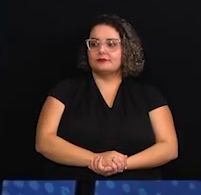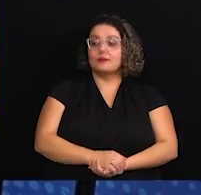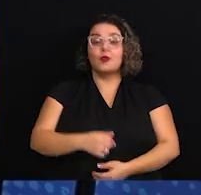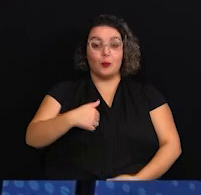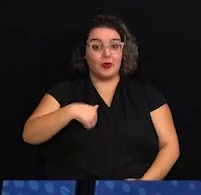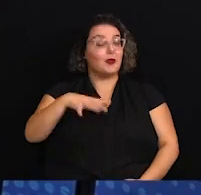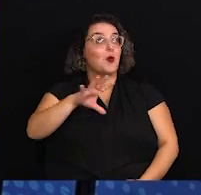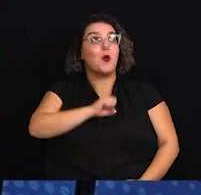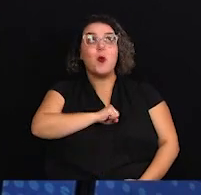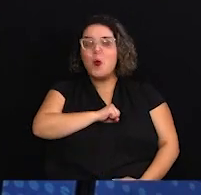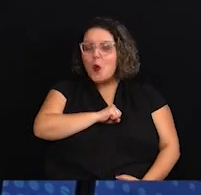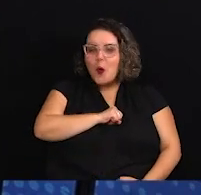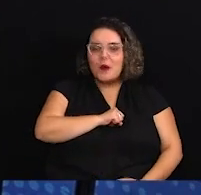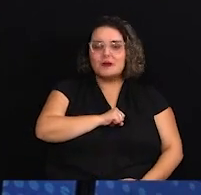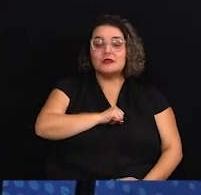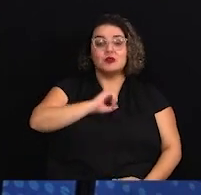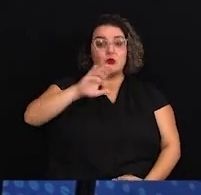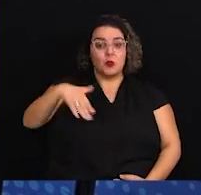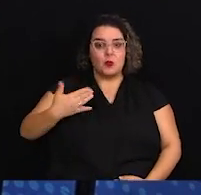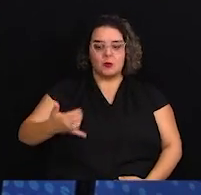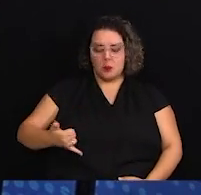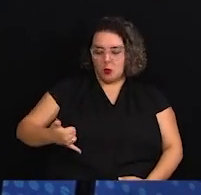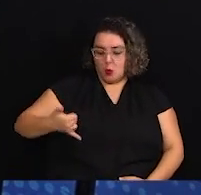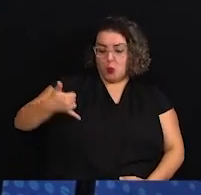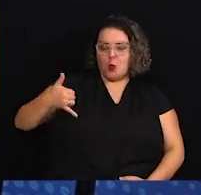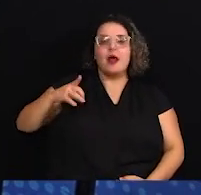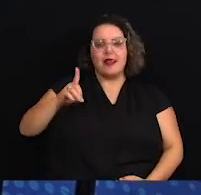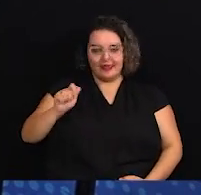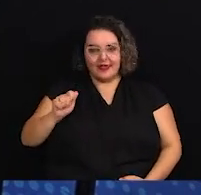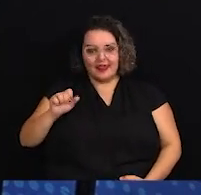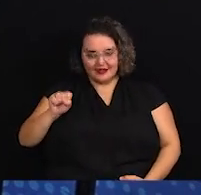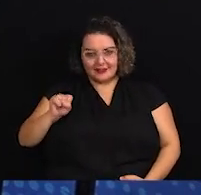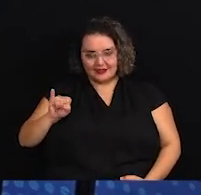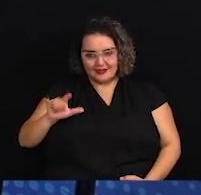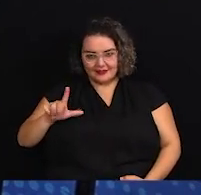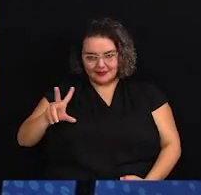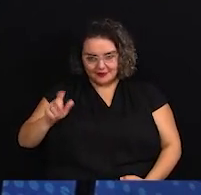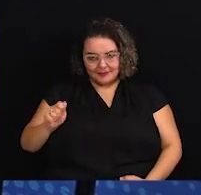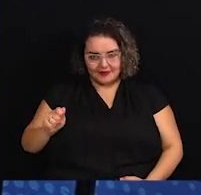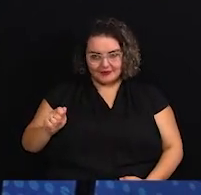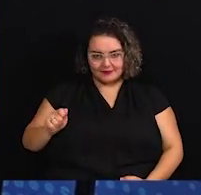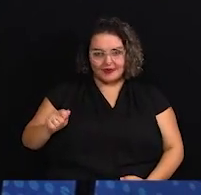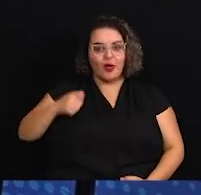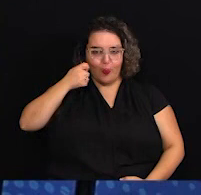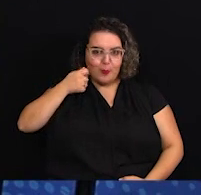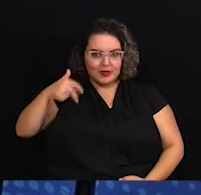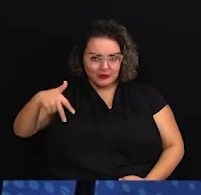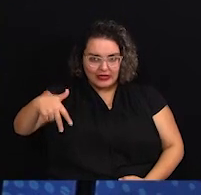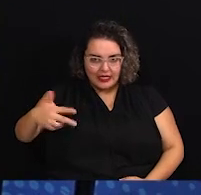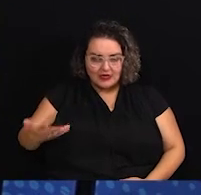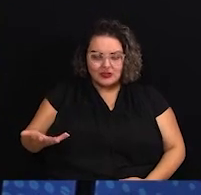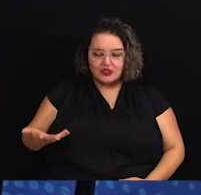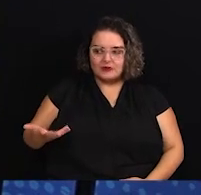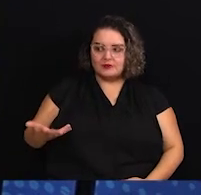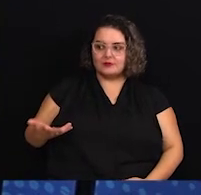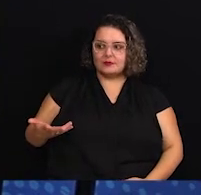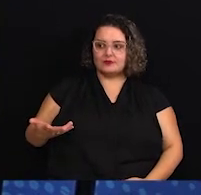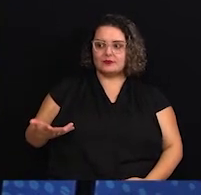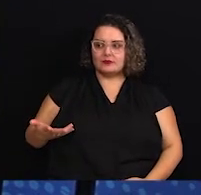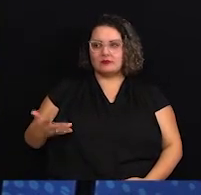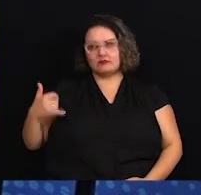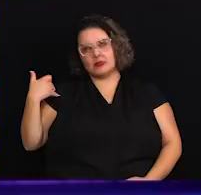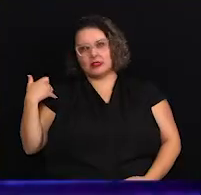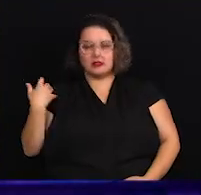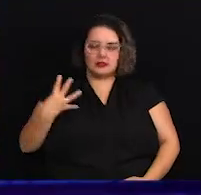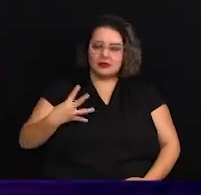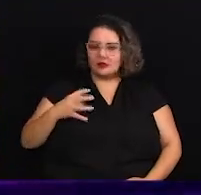Olha, uma que eu gosto muito é quando o Soberbo da Silva, o personagem Soberbo da Silva, resolve, na